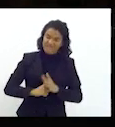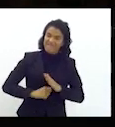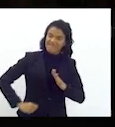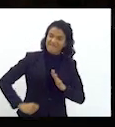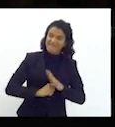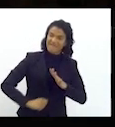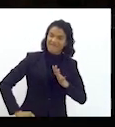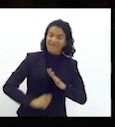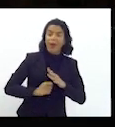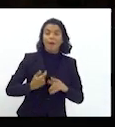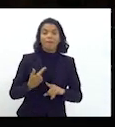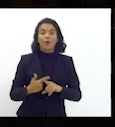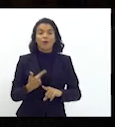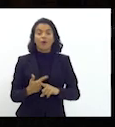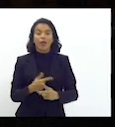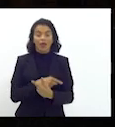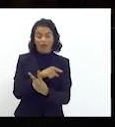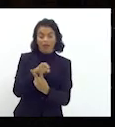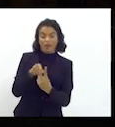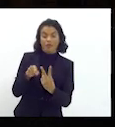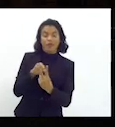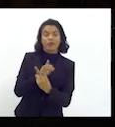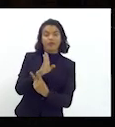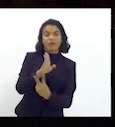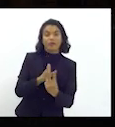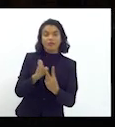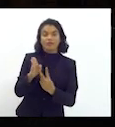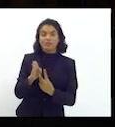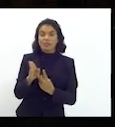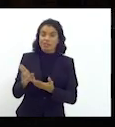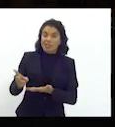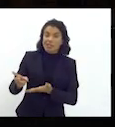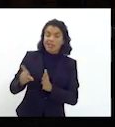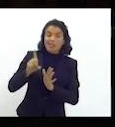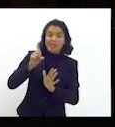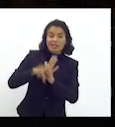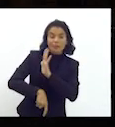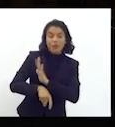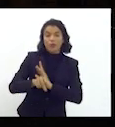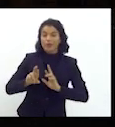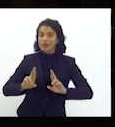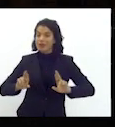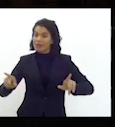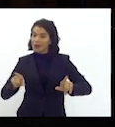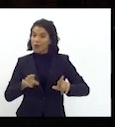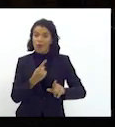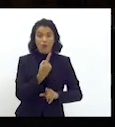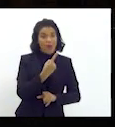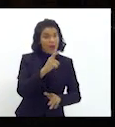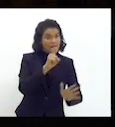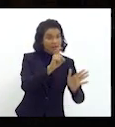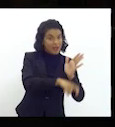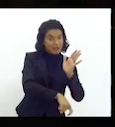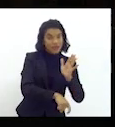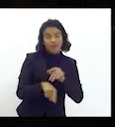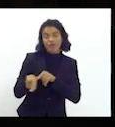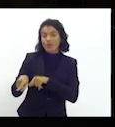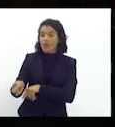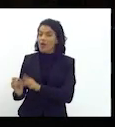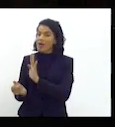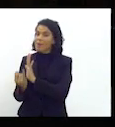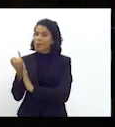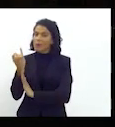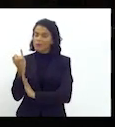barra porque são duas espécies de tributos de distintos um era a taxa e outro